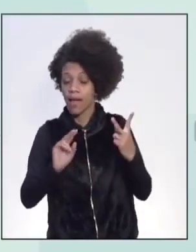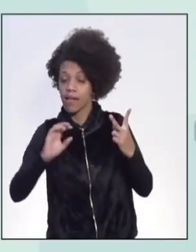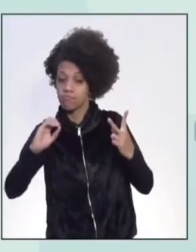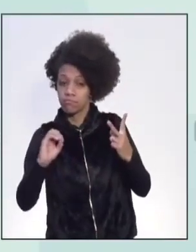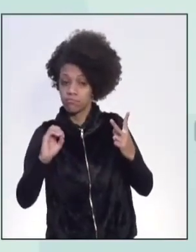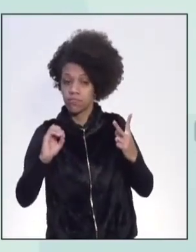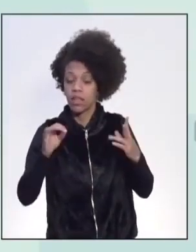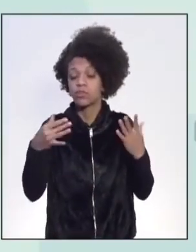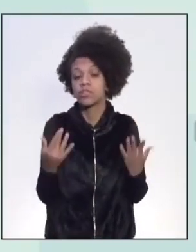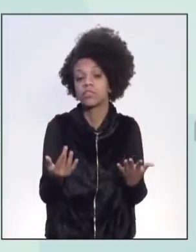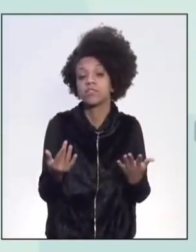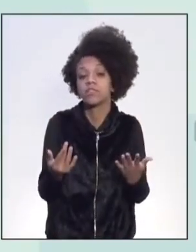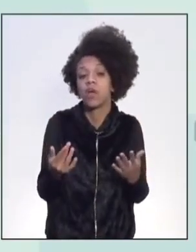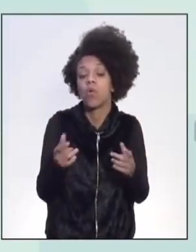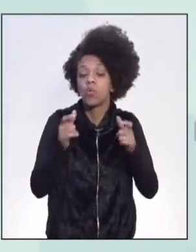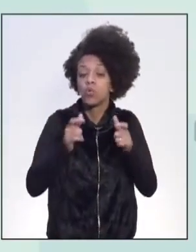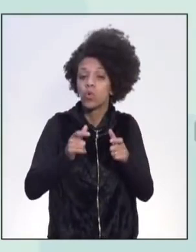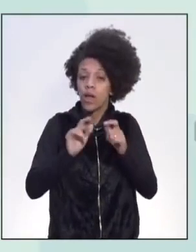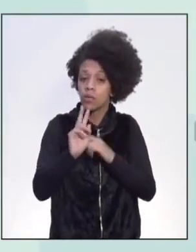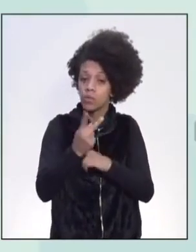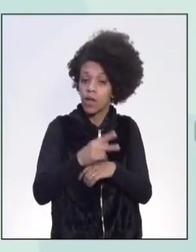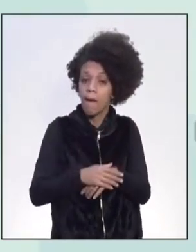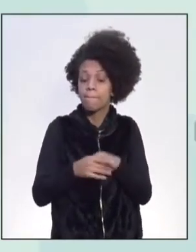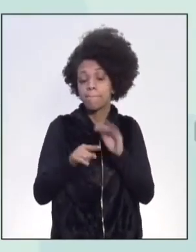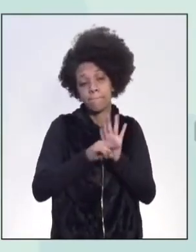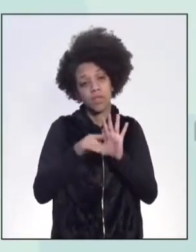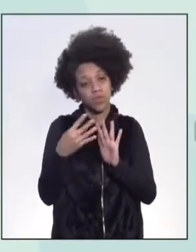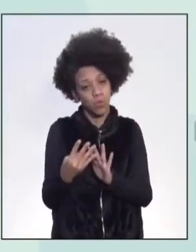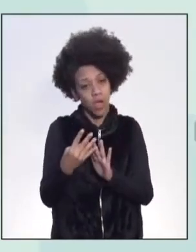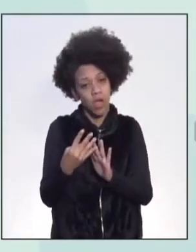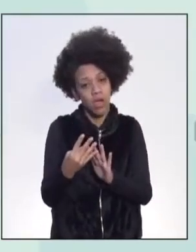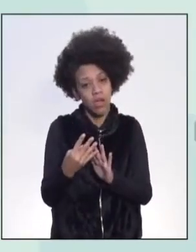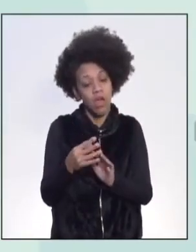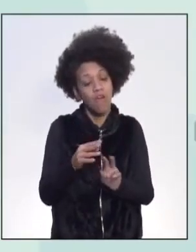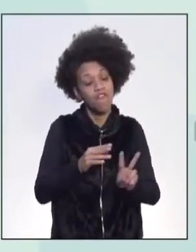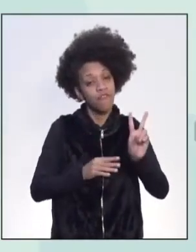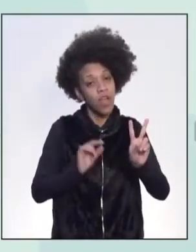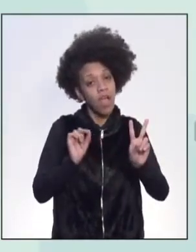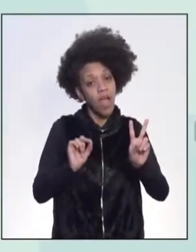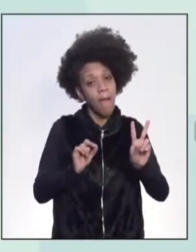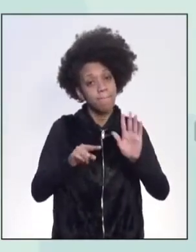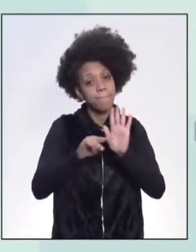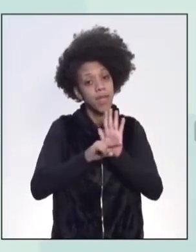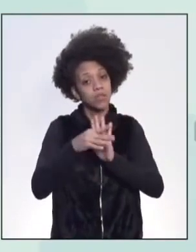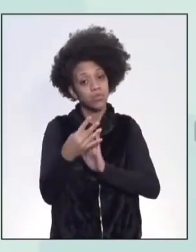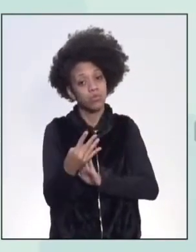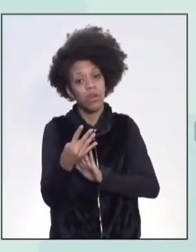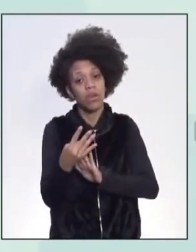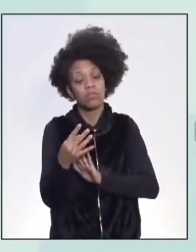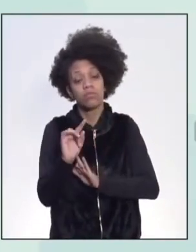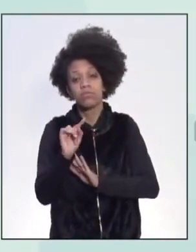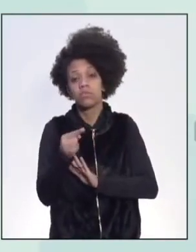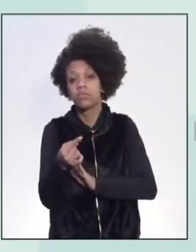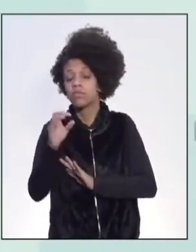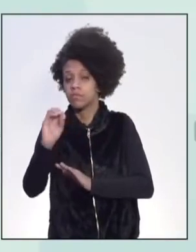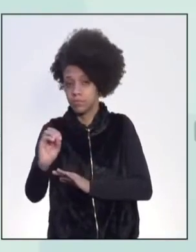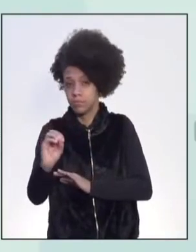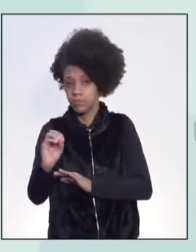Então, eu vou colocar no lugar desse H o menos 4. Então, o meu vértice V é menos 4 e